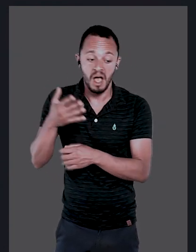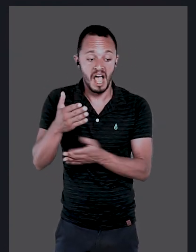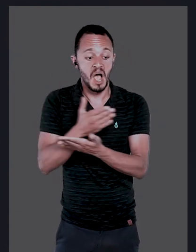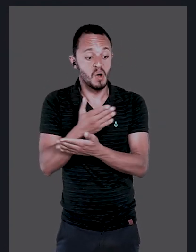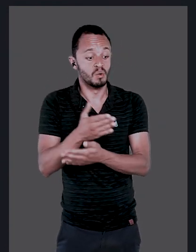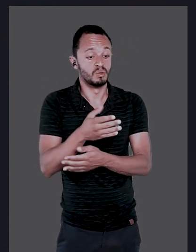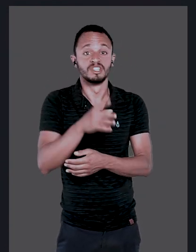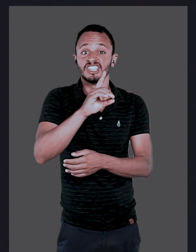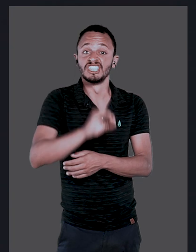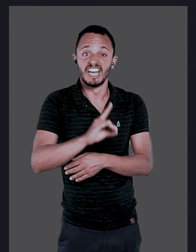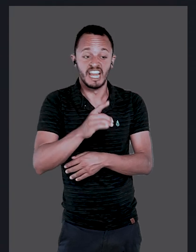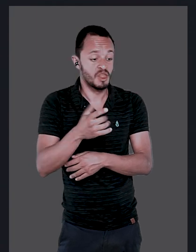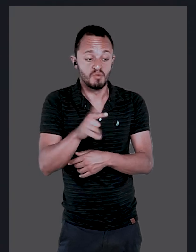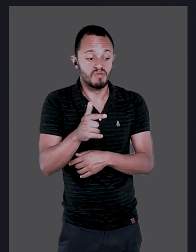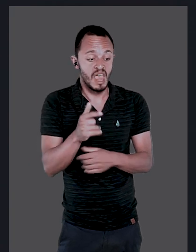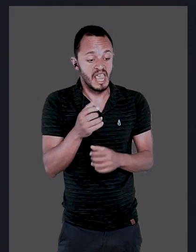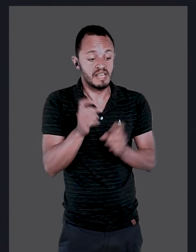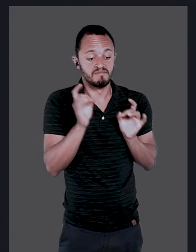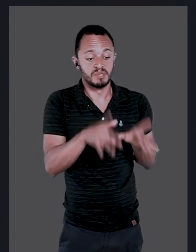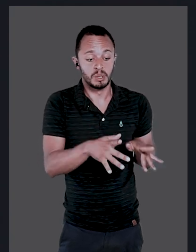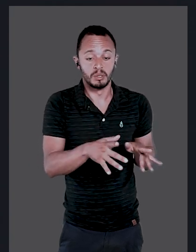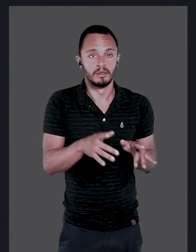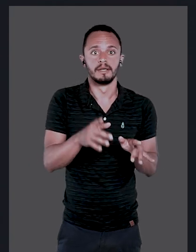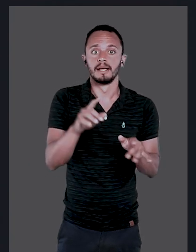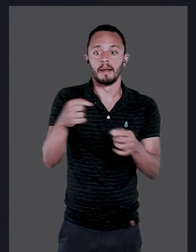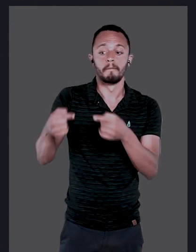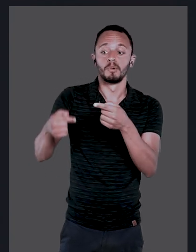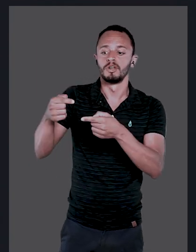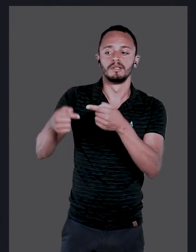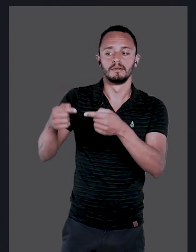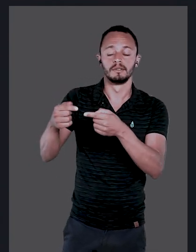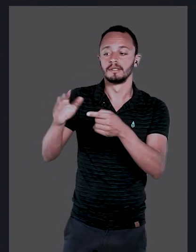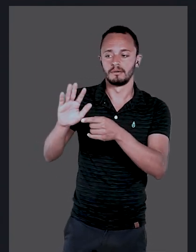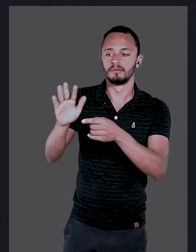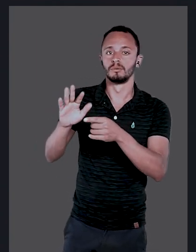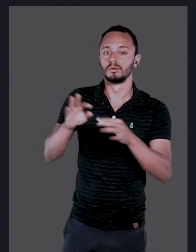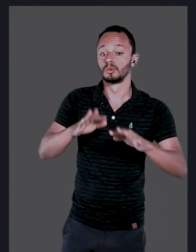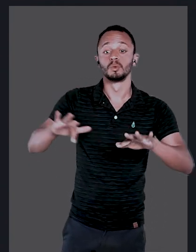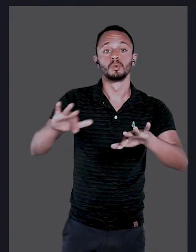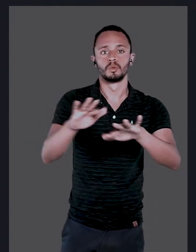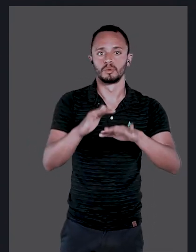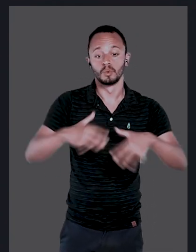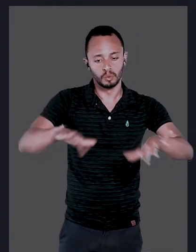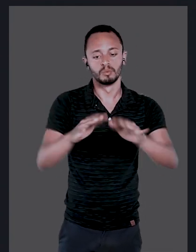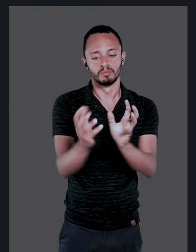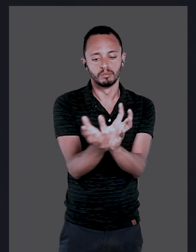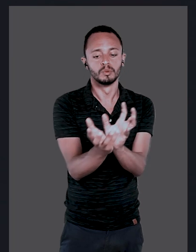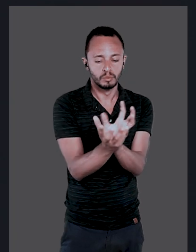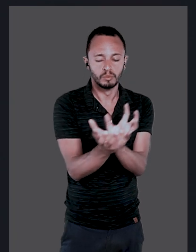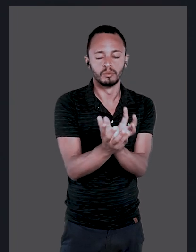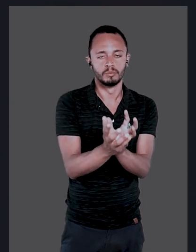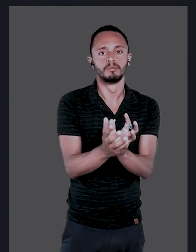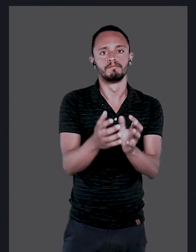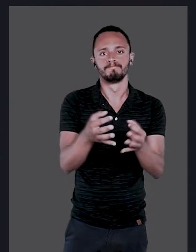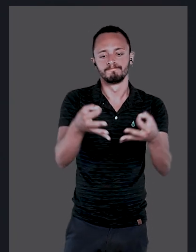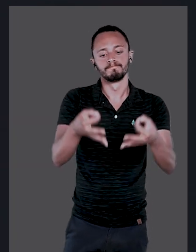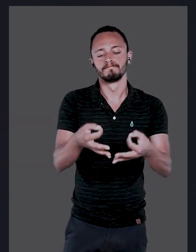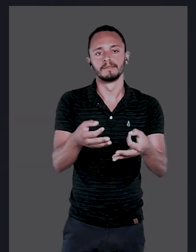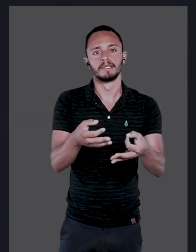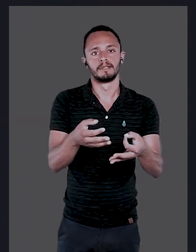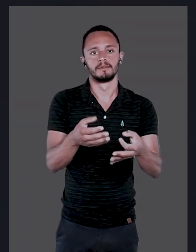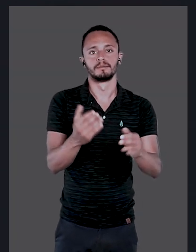direitos e outras que não estão à altura de ter direitos. E por isso este livro tem que ver com isso.